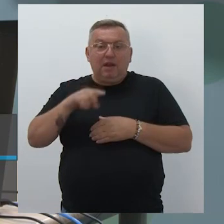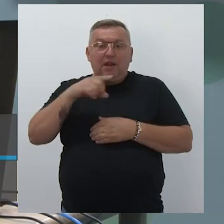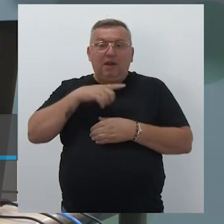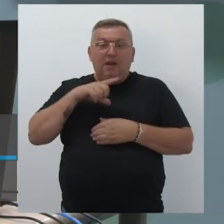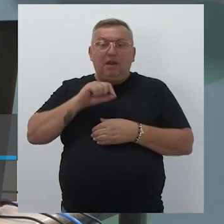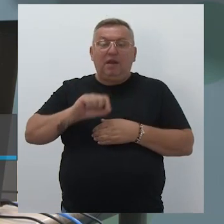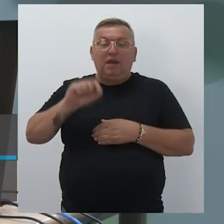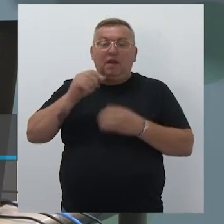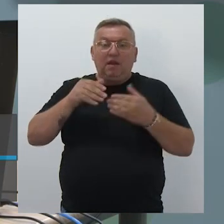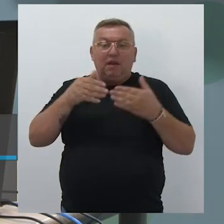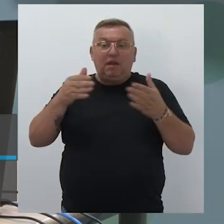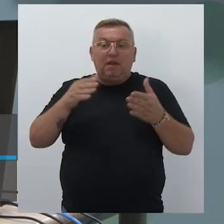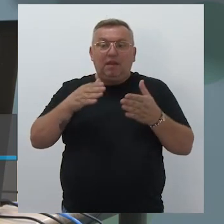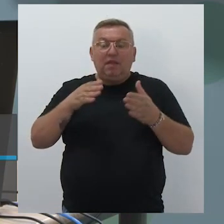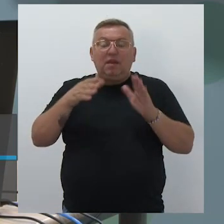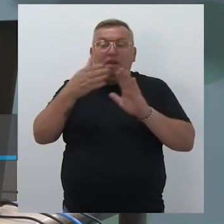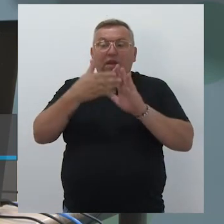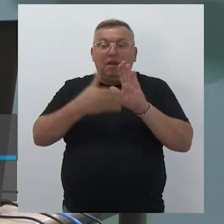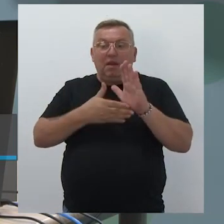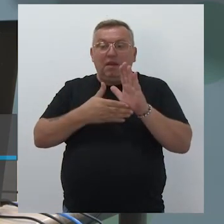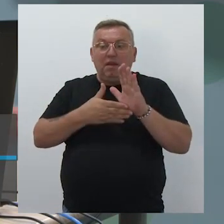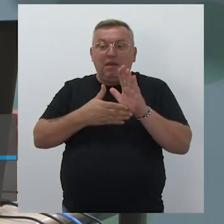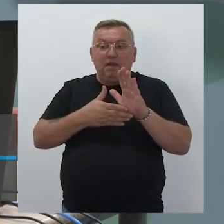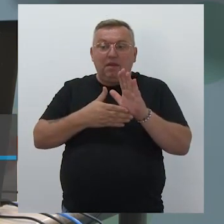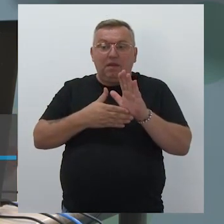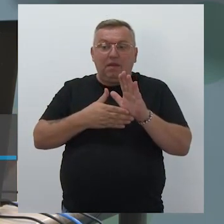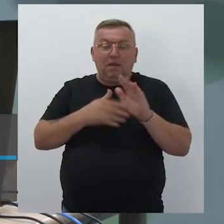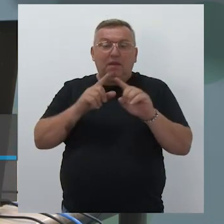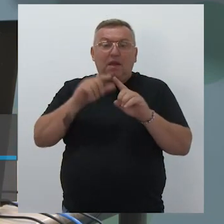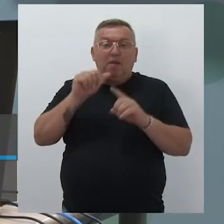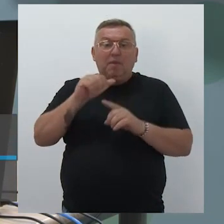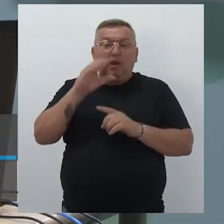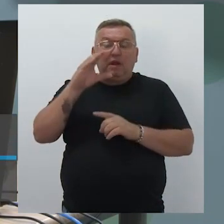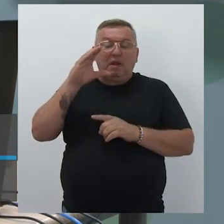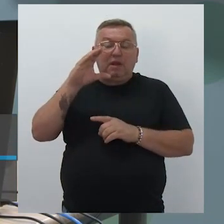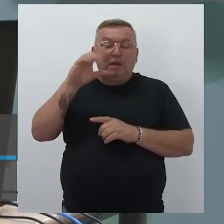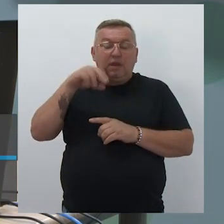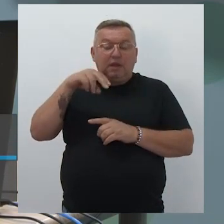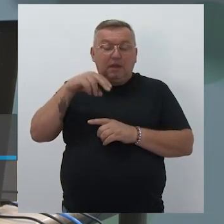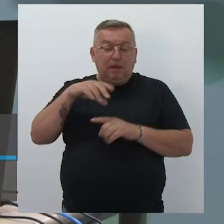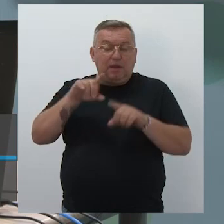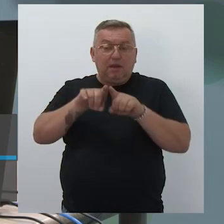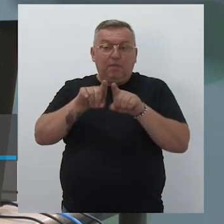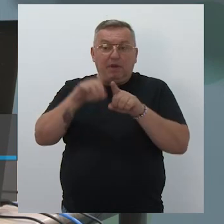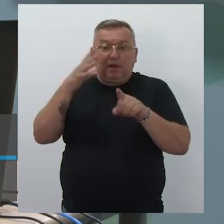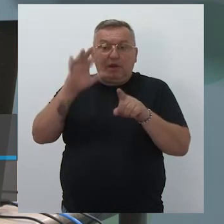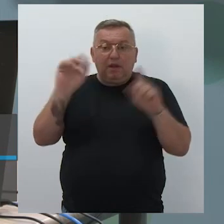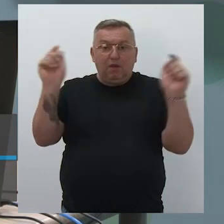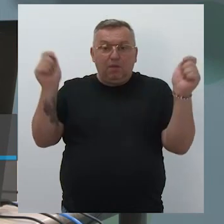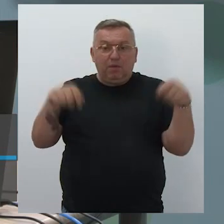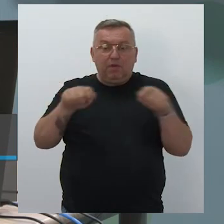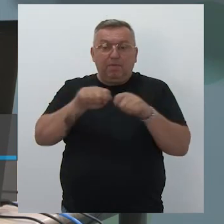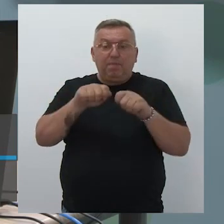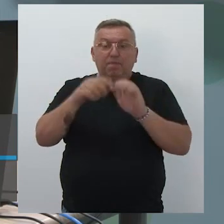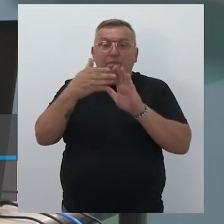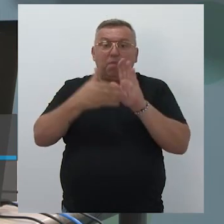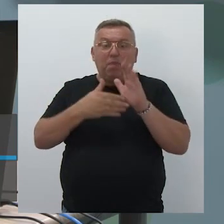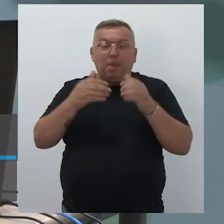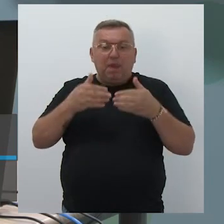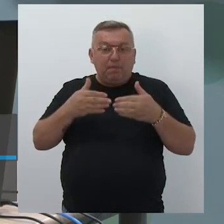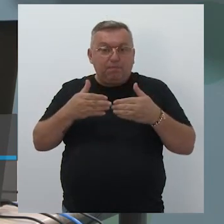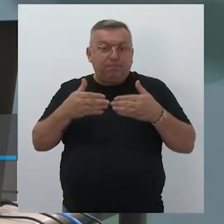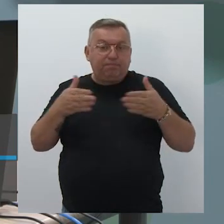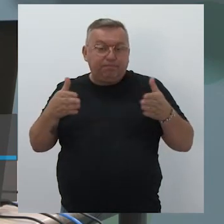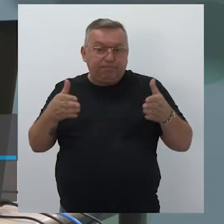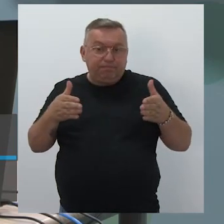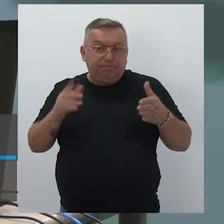nos abrir, né? A proposta da BNCC, a proposta das 10 competências gerais, é sempre uma proposta de abertura,